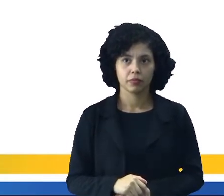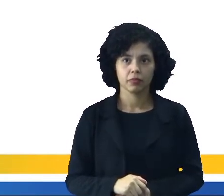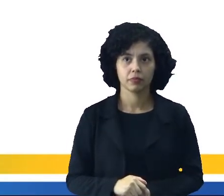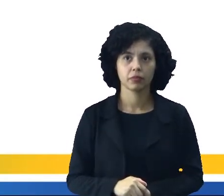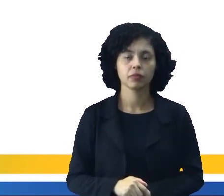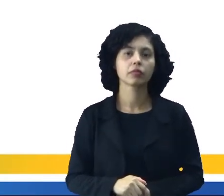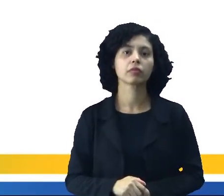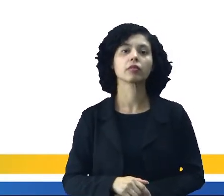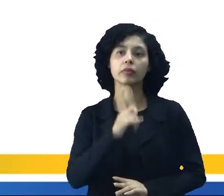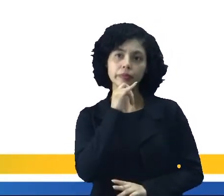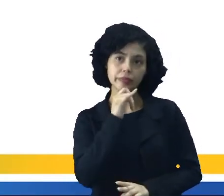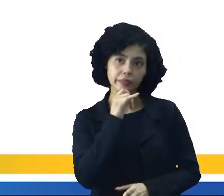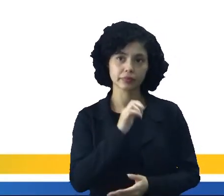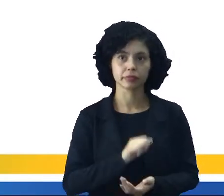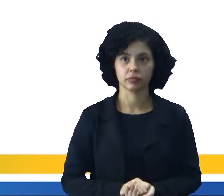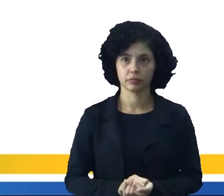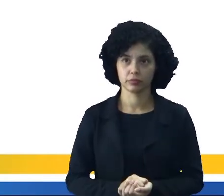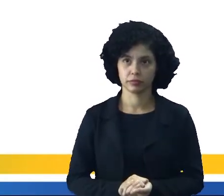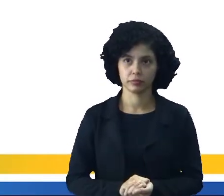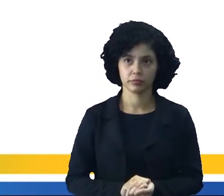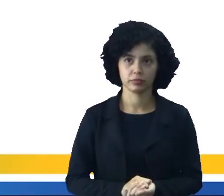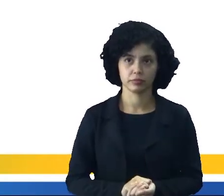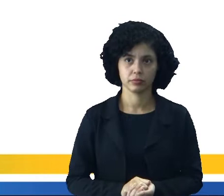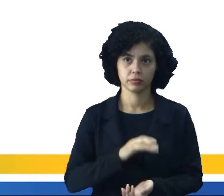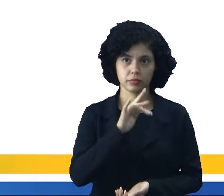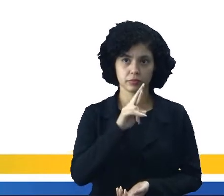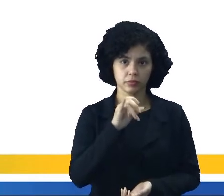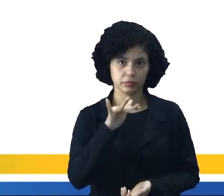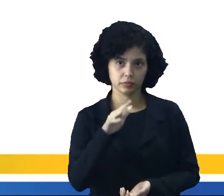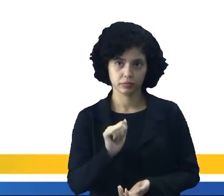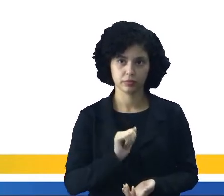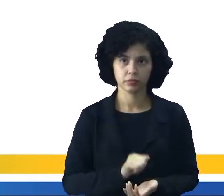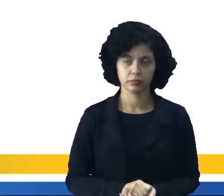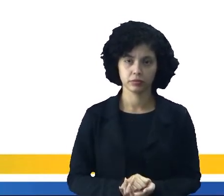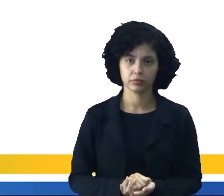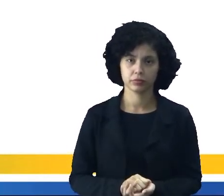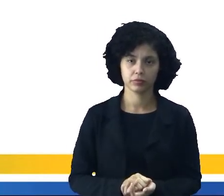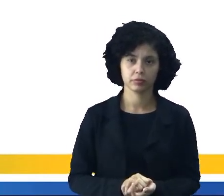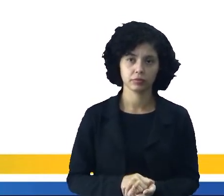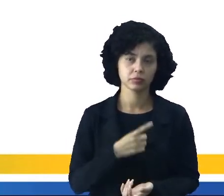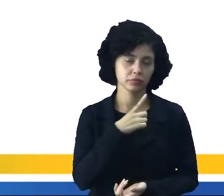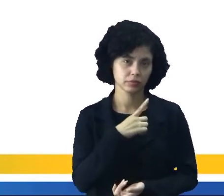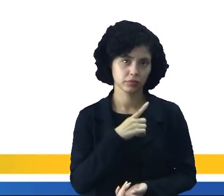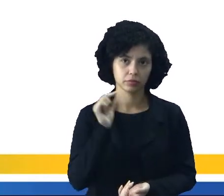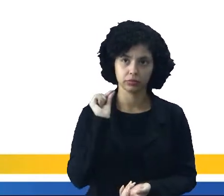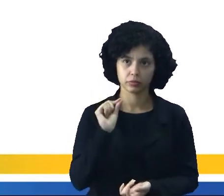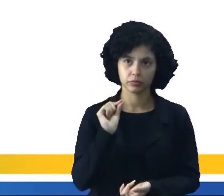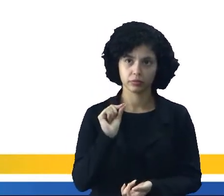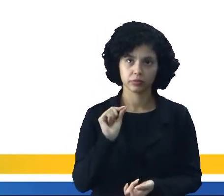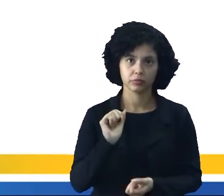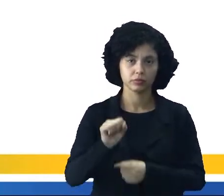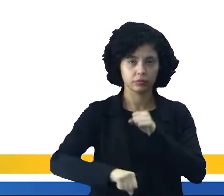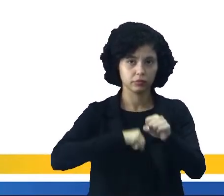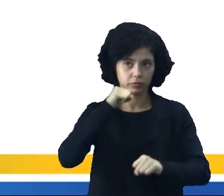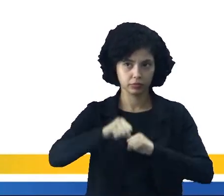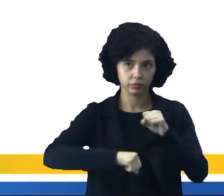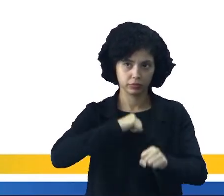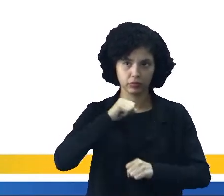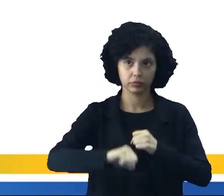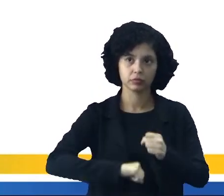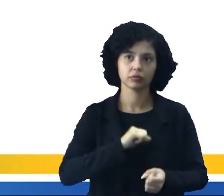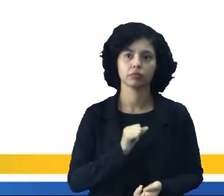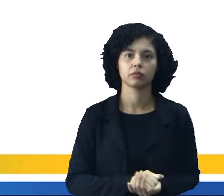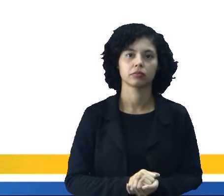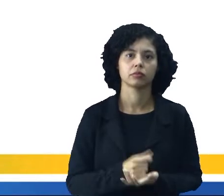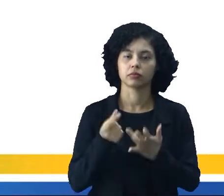exemplos de circunferência e círculo circunferência nós temos a roda da bicicleta